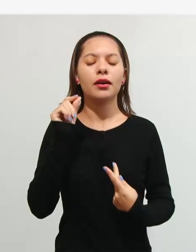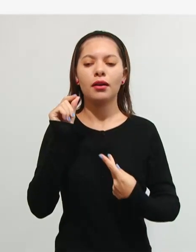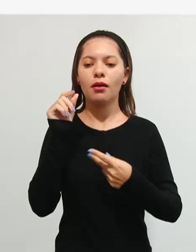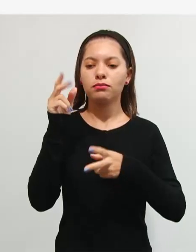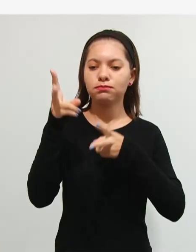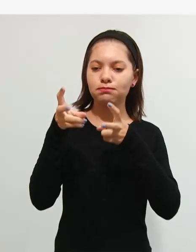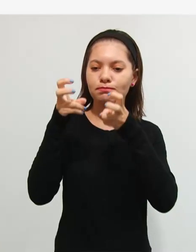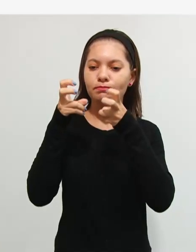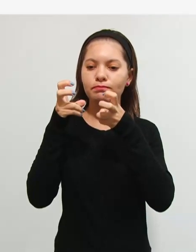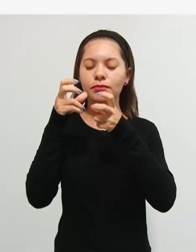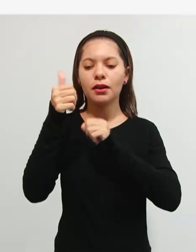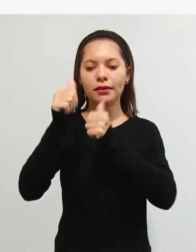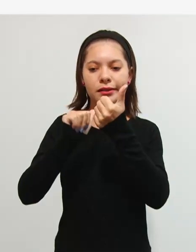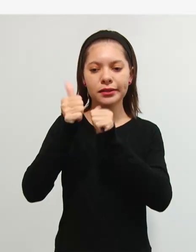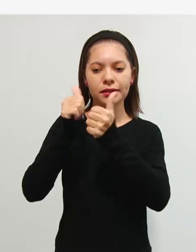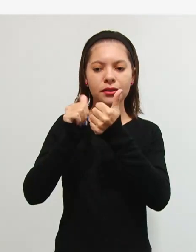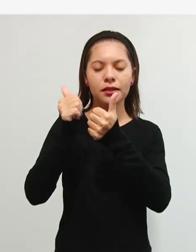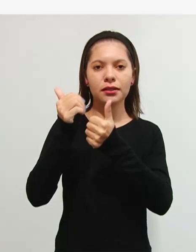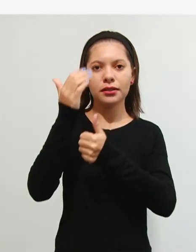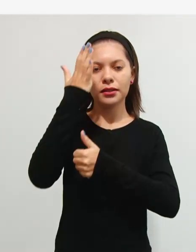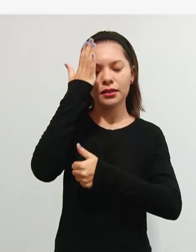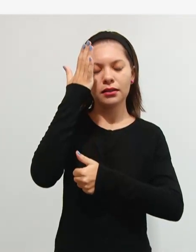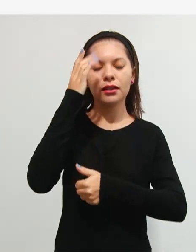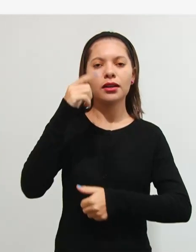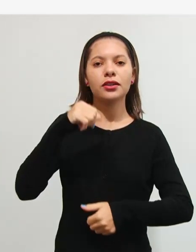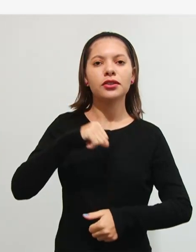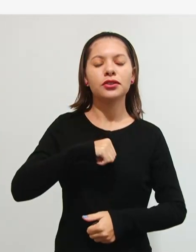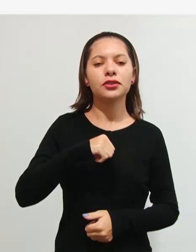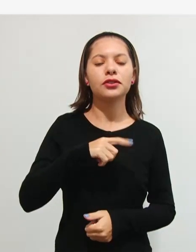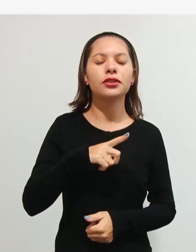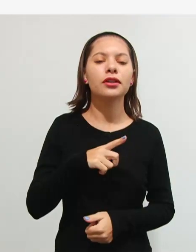observando, o Skinner tinha com ele